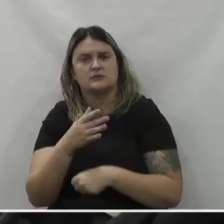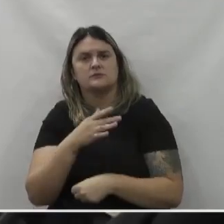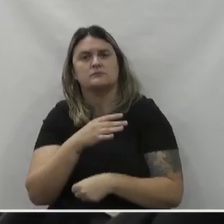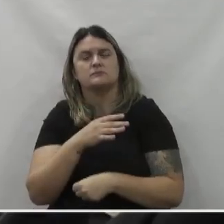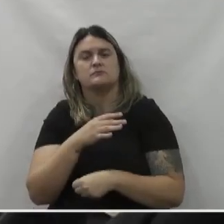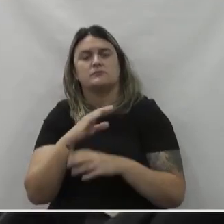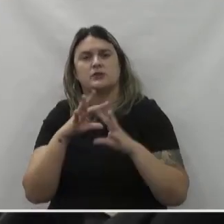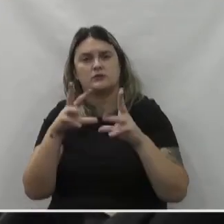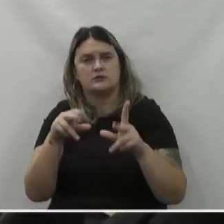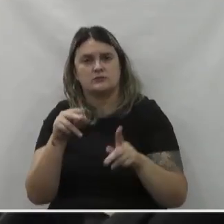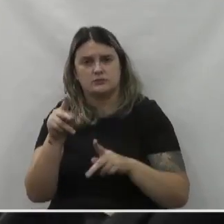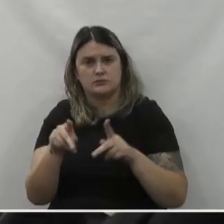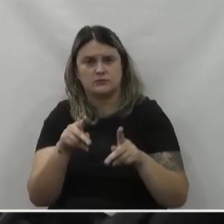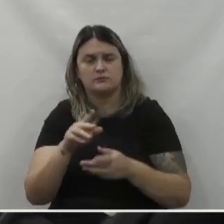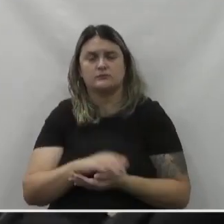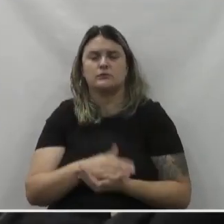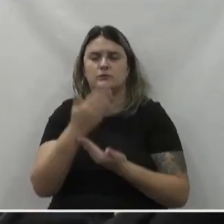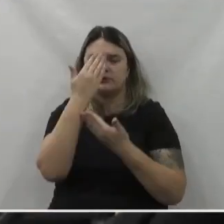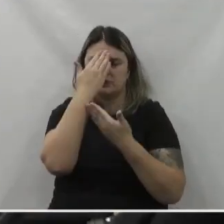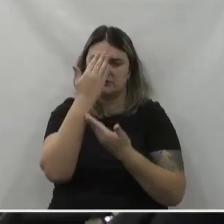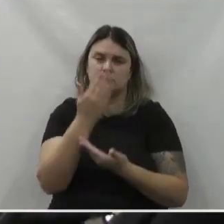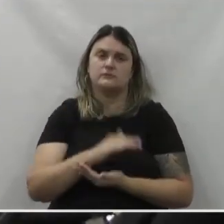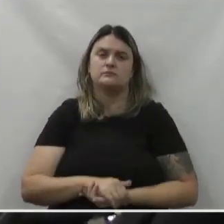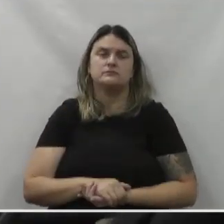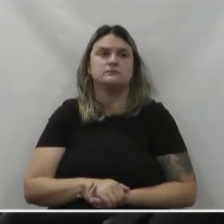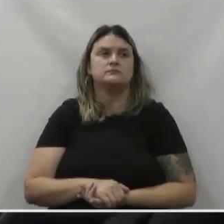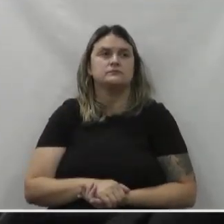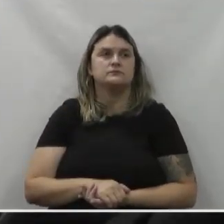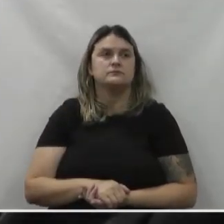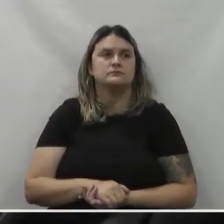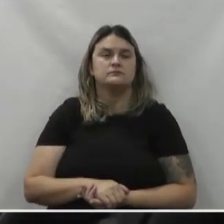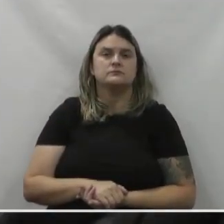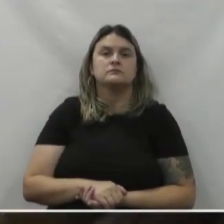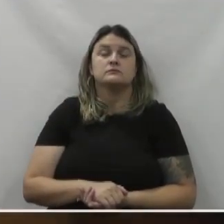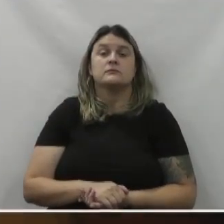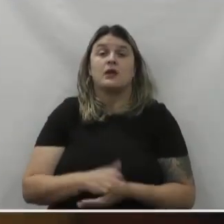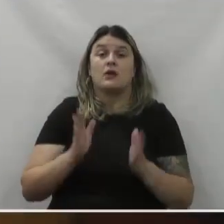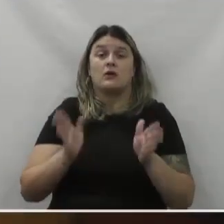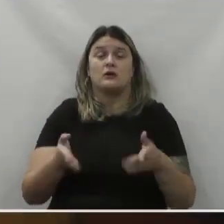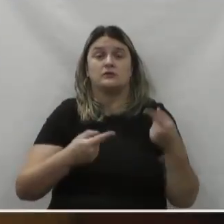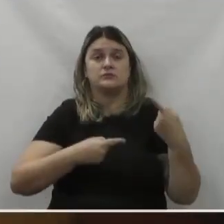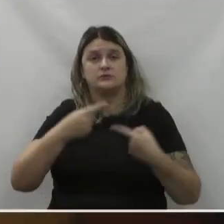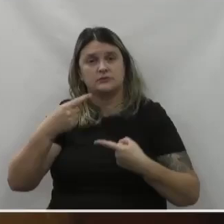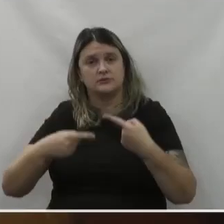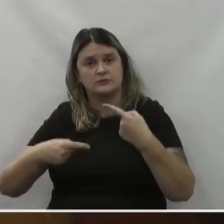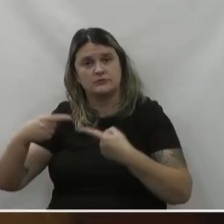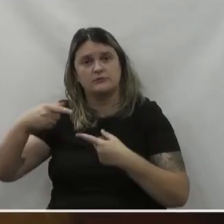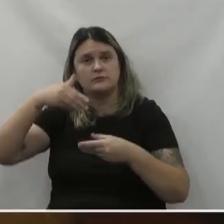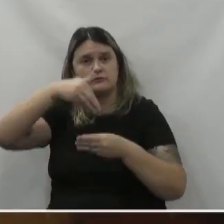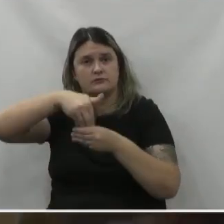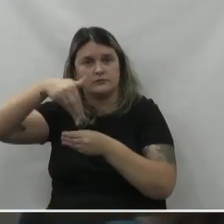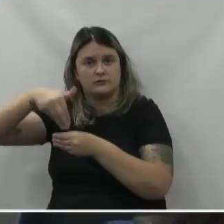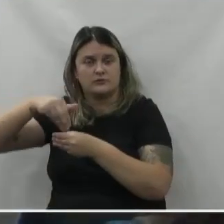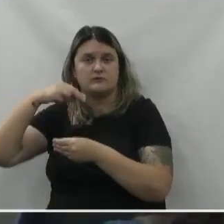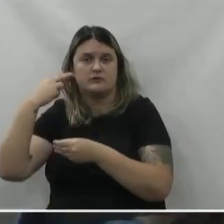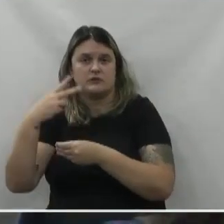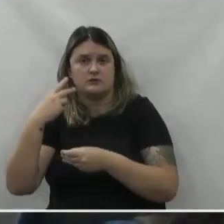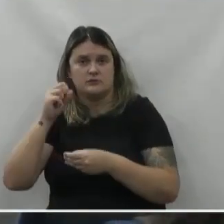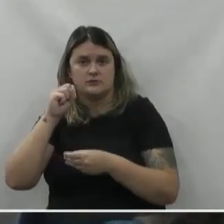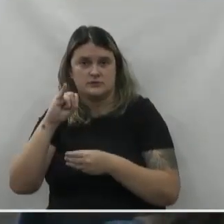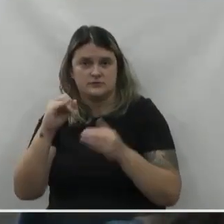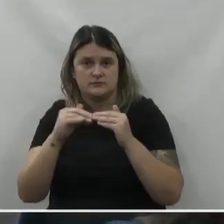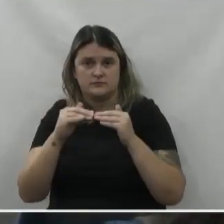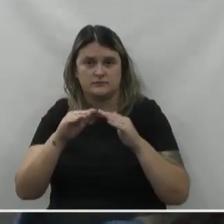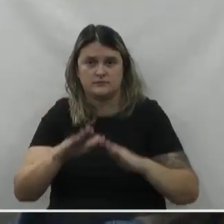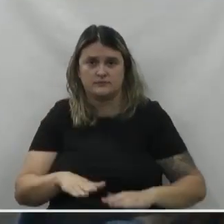atendimento da nossa população. Seria isso. Muito obrigado. Em discussão? Em votação, senhores vereadores que